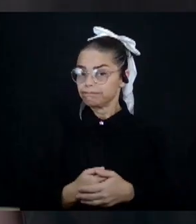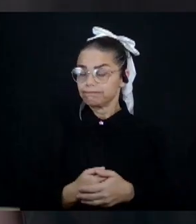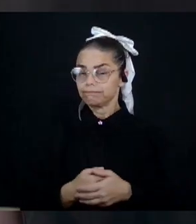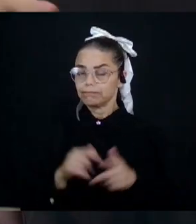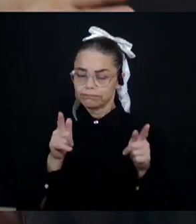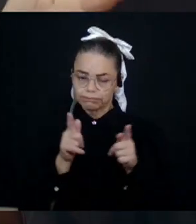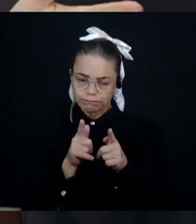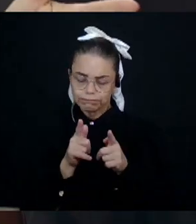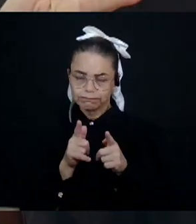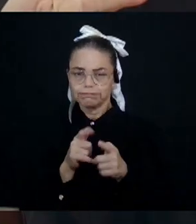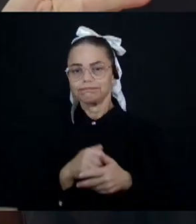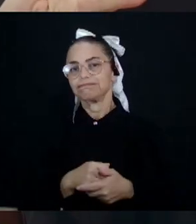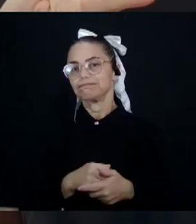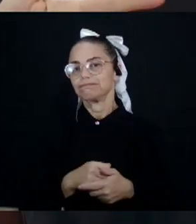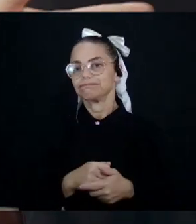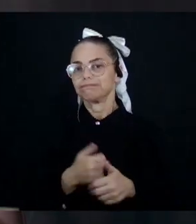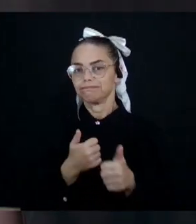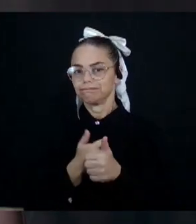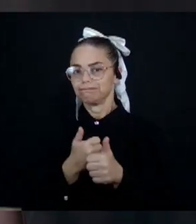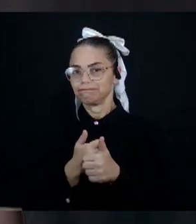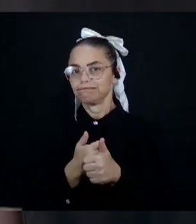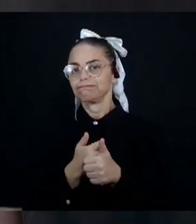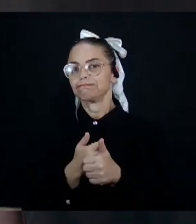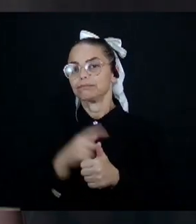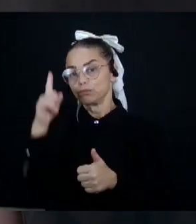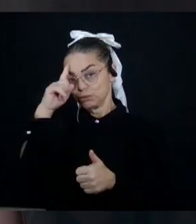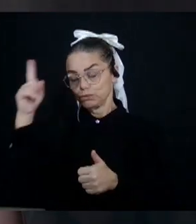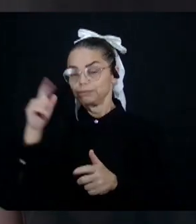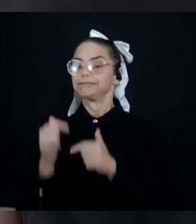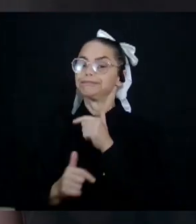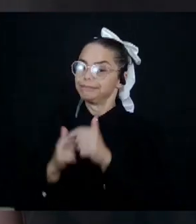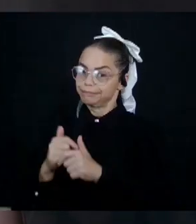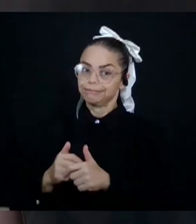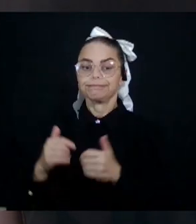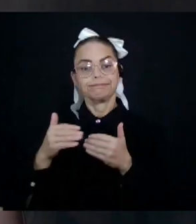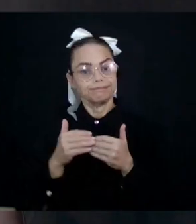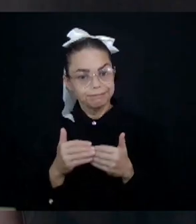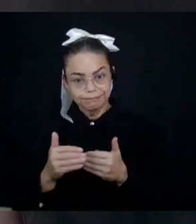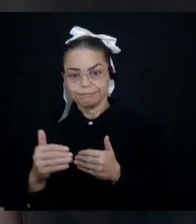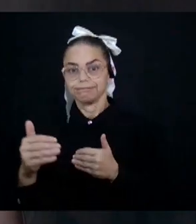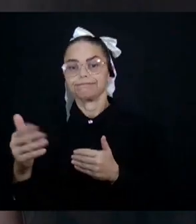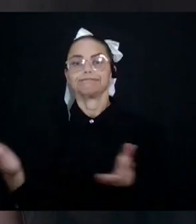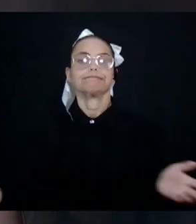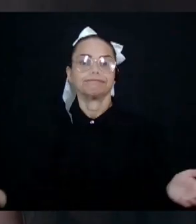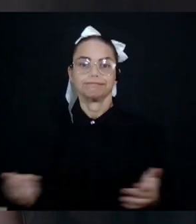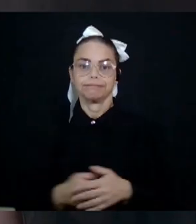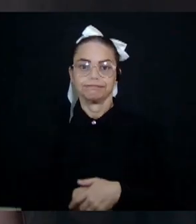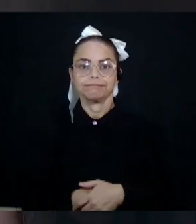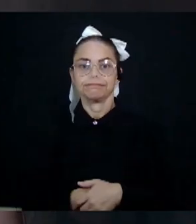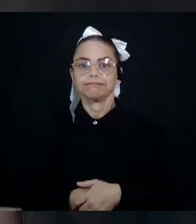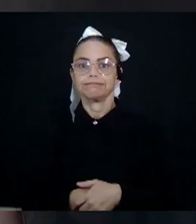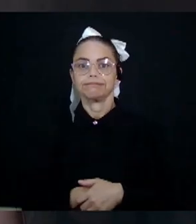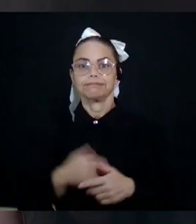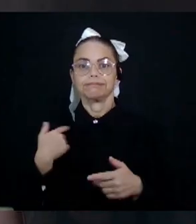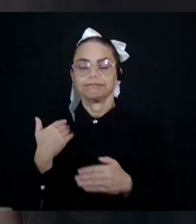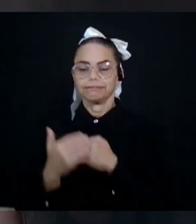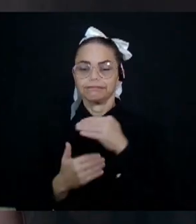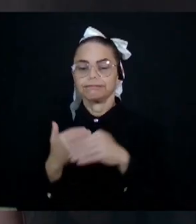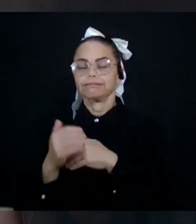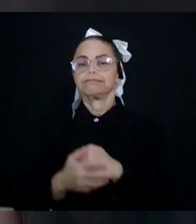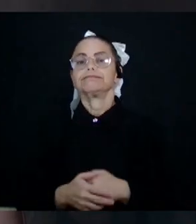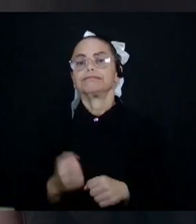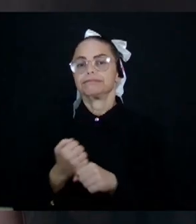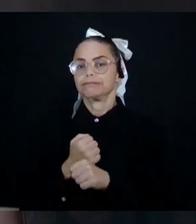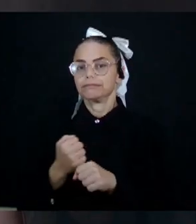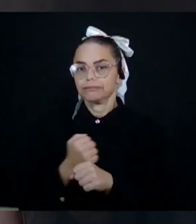singular, perto da rotina de trabalho, Uhum. né, da rotina maior que a gente desenvolve Sim. ao longo do ano. Então, assim,